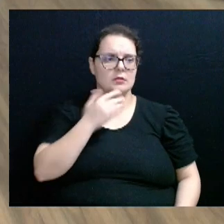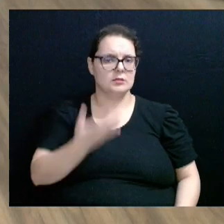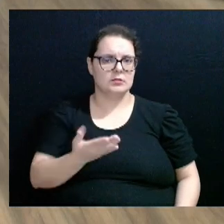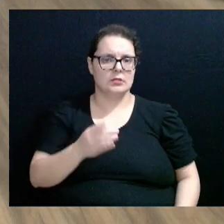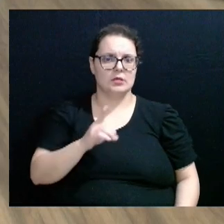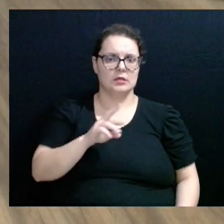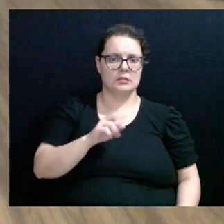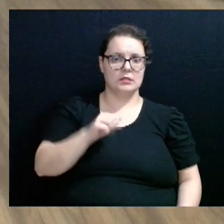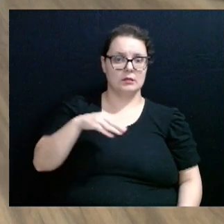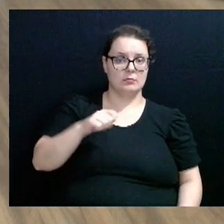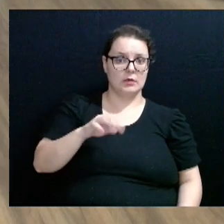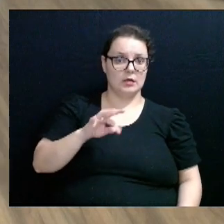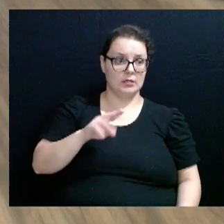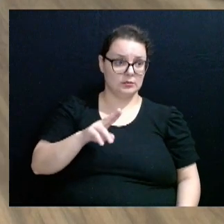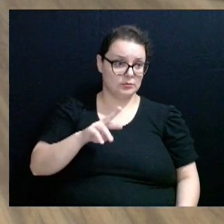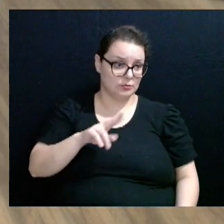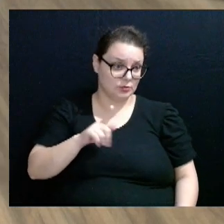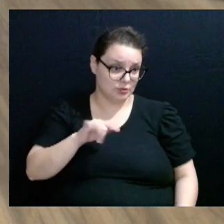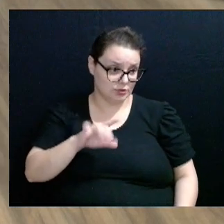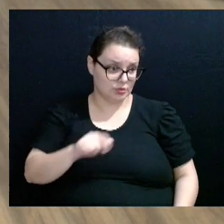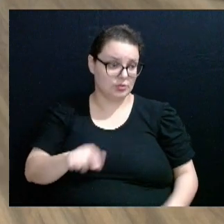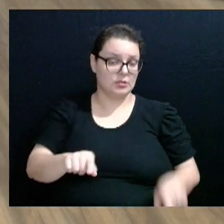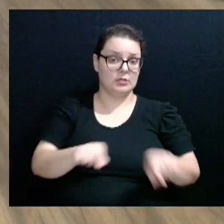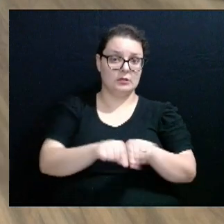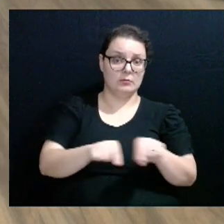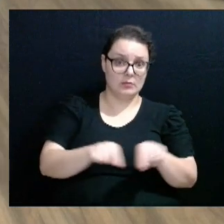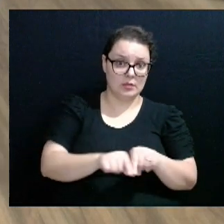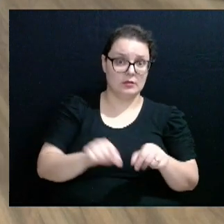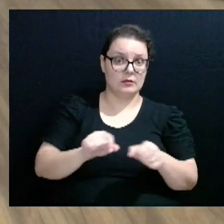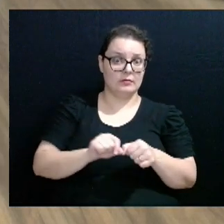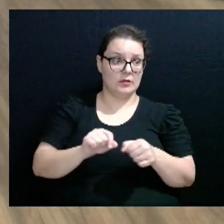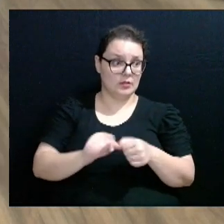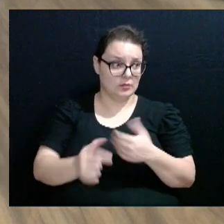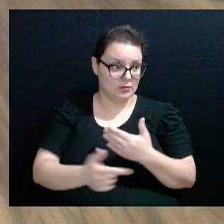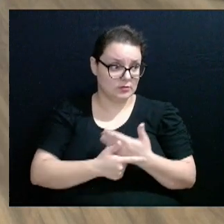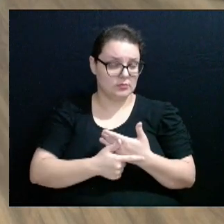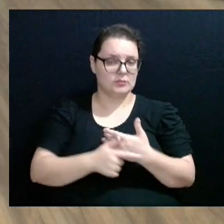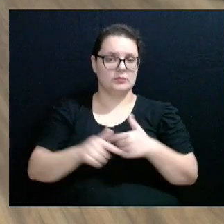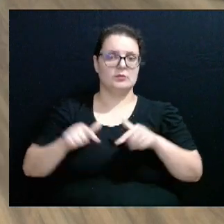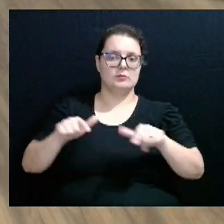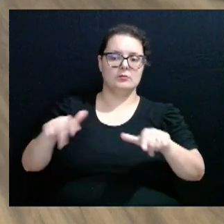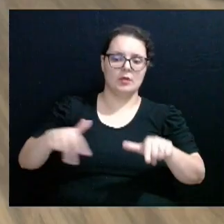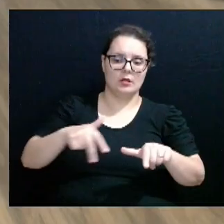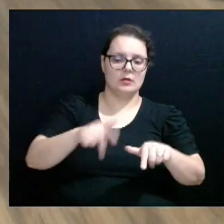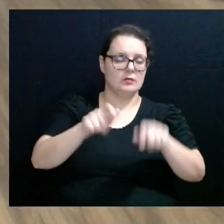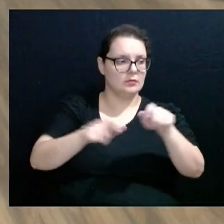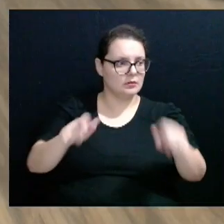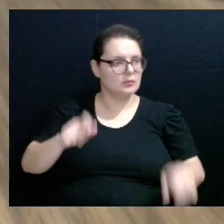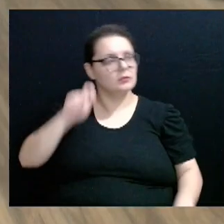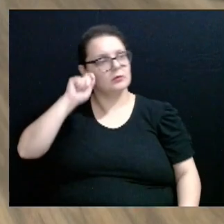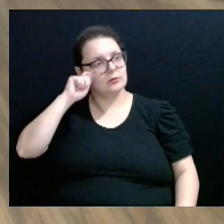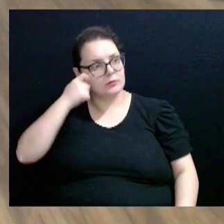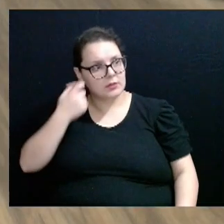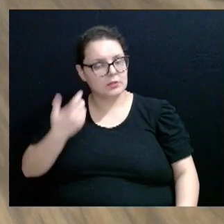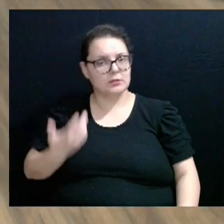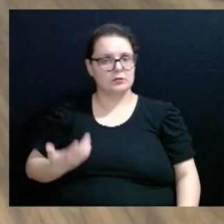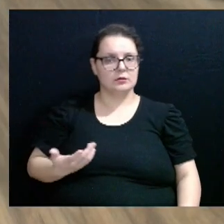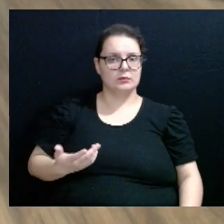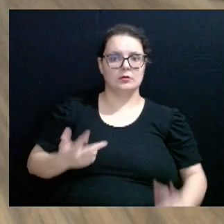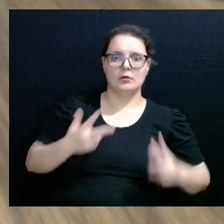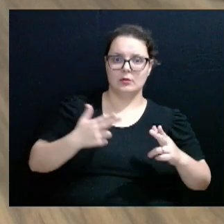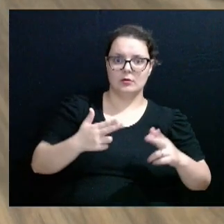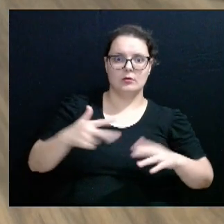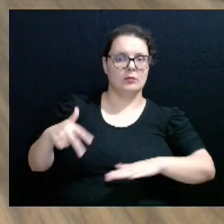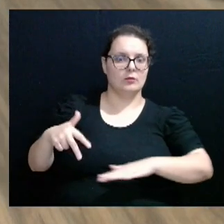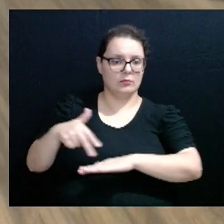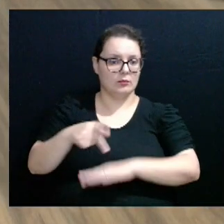tem também feito esse papel de dar espaço às pessoas pretas como protagonista,